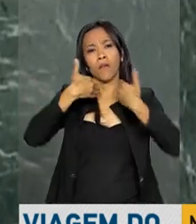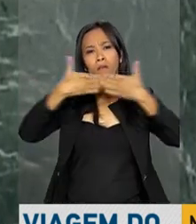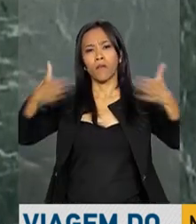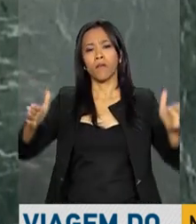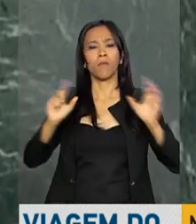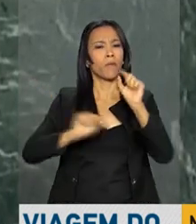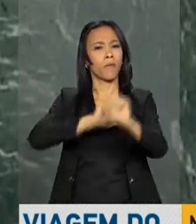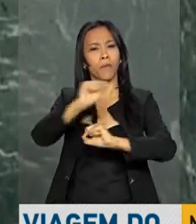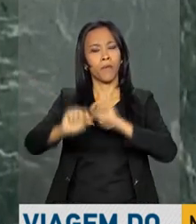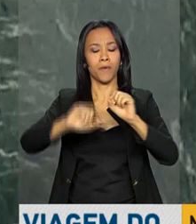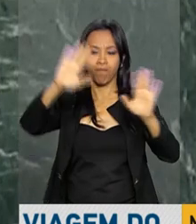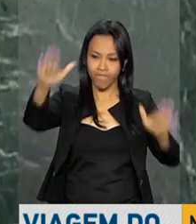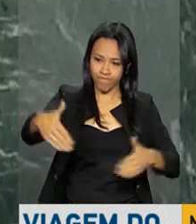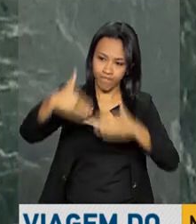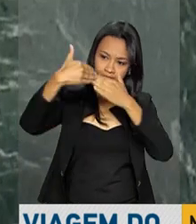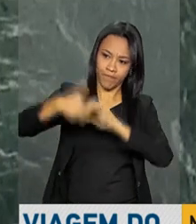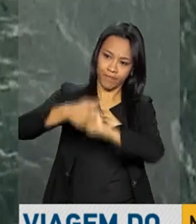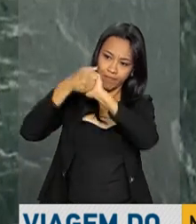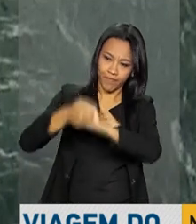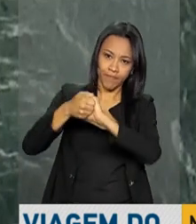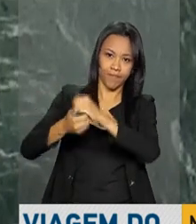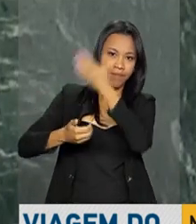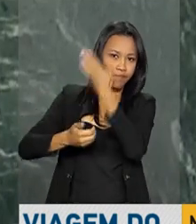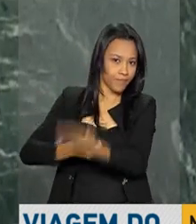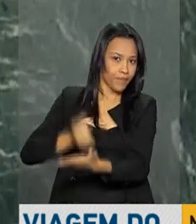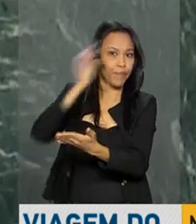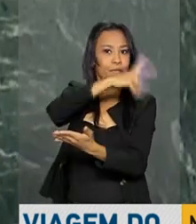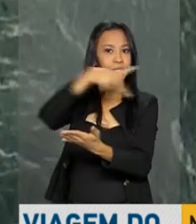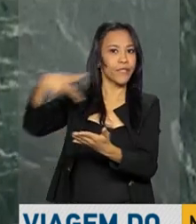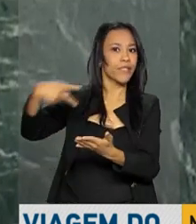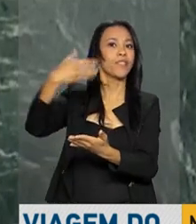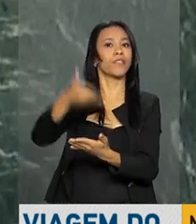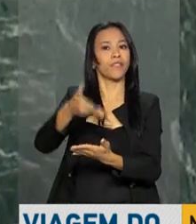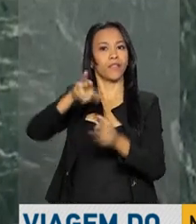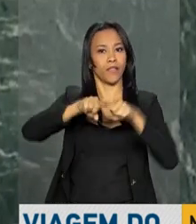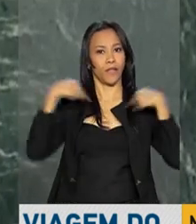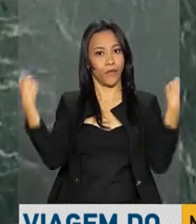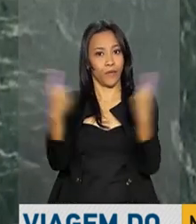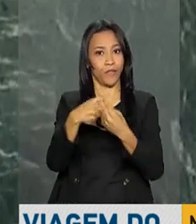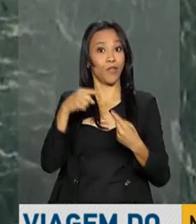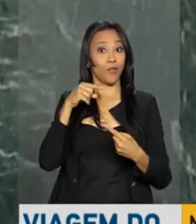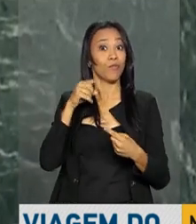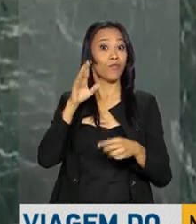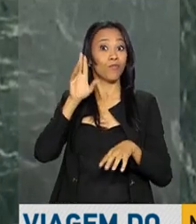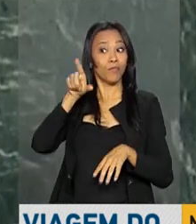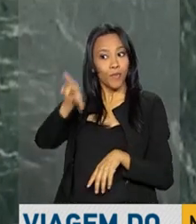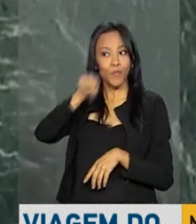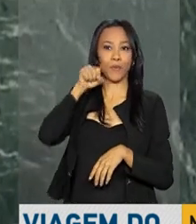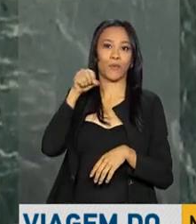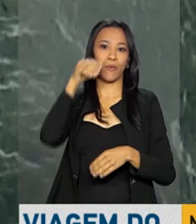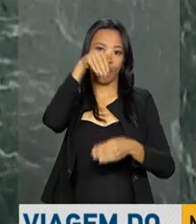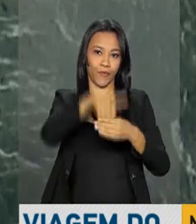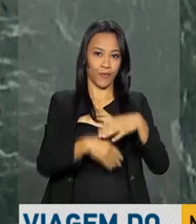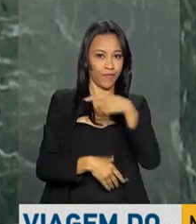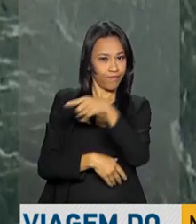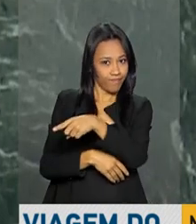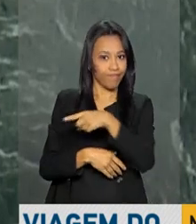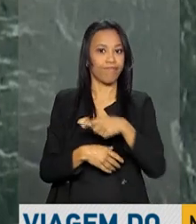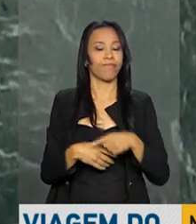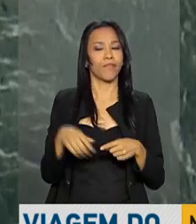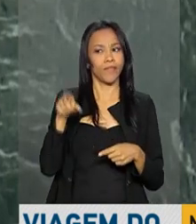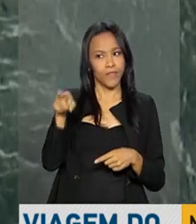inicialmente cumprimentar o presidente da Assembleia Geral por sua eleição. Conte, senhor